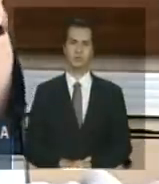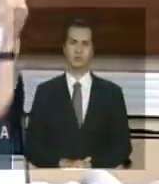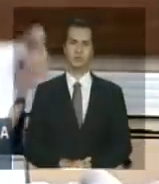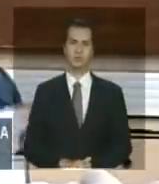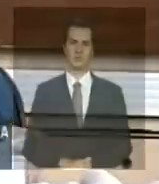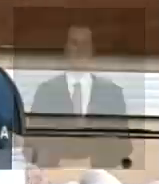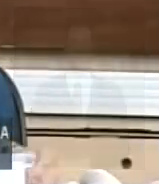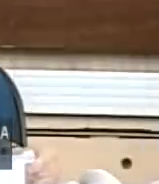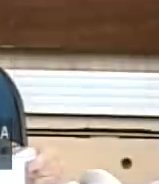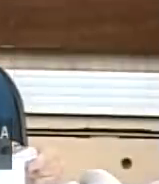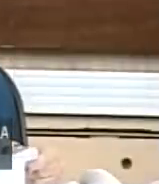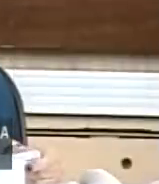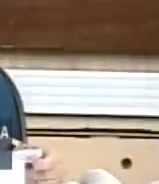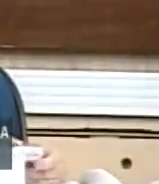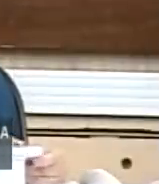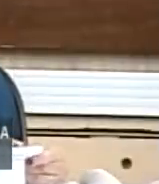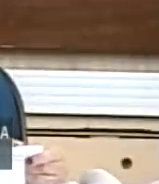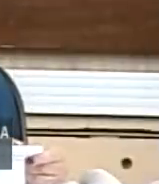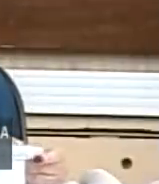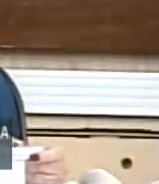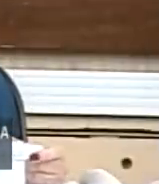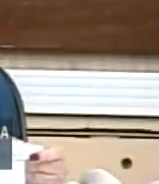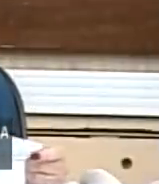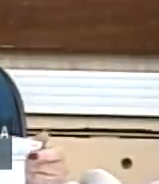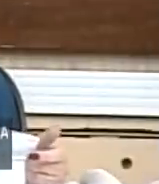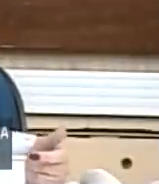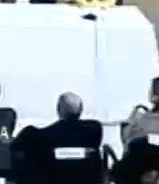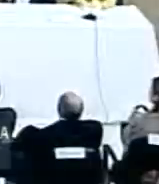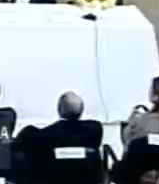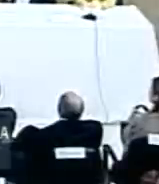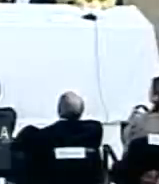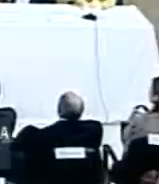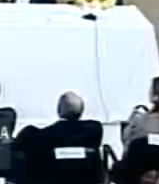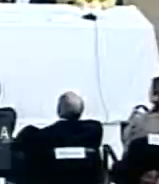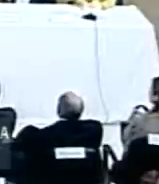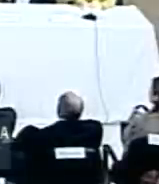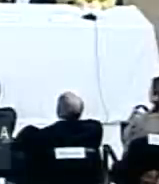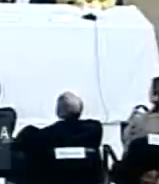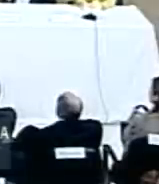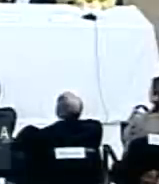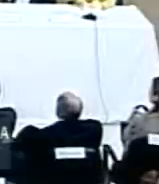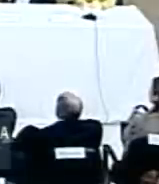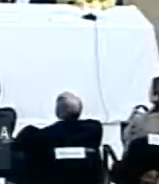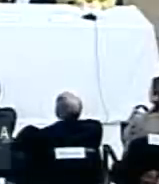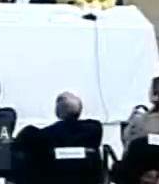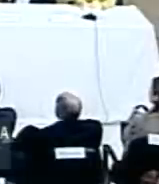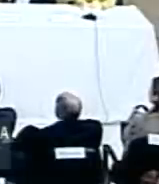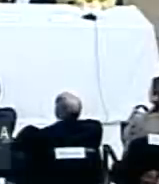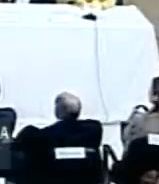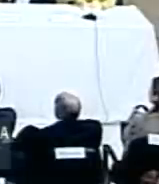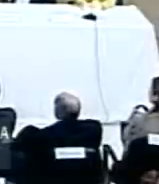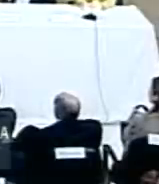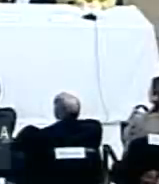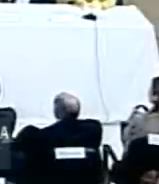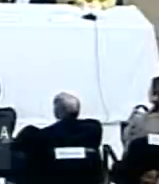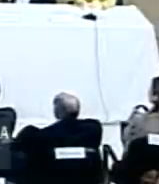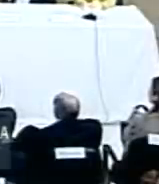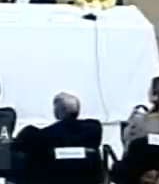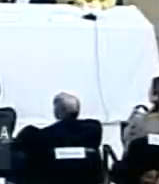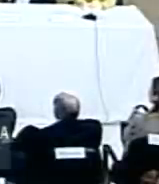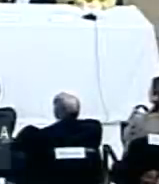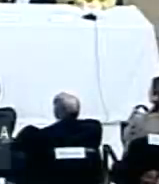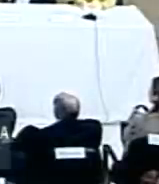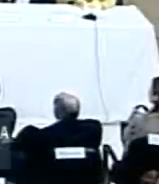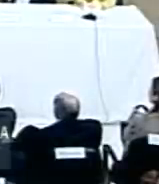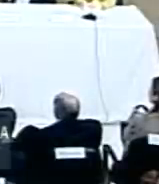aqui aos órgãos de cooperação internacional, os parceiros que apoiam aí as missões técnicas que